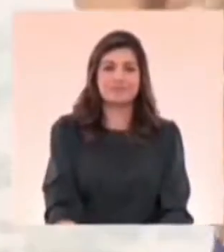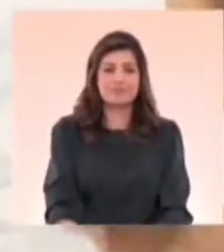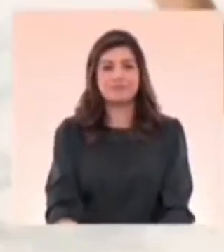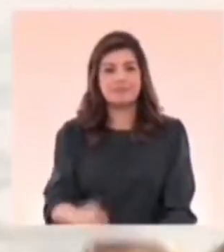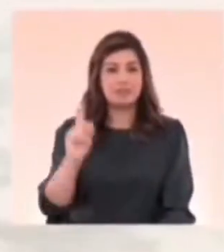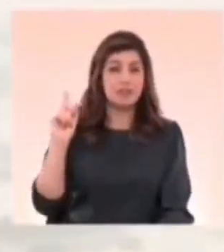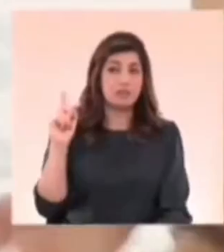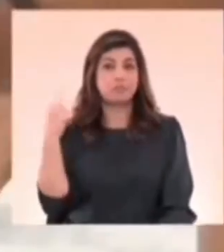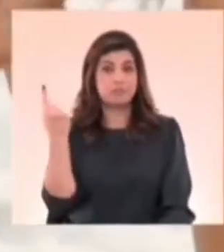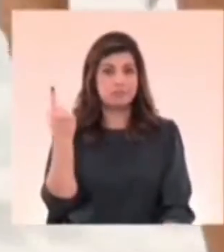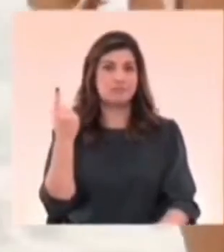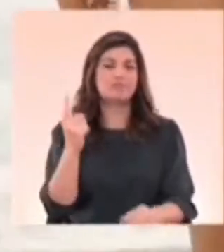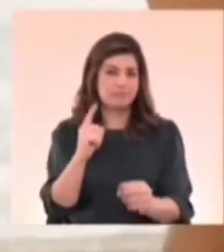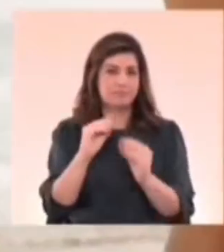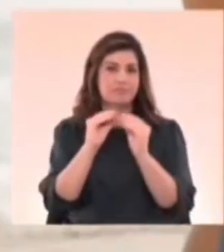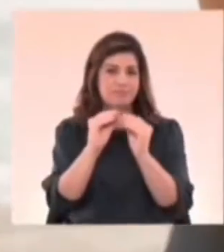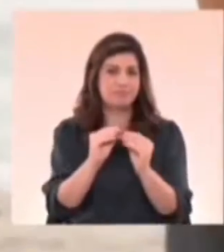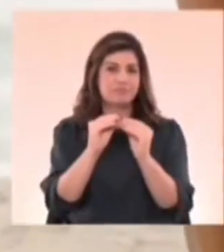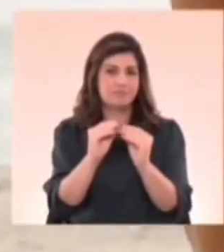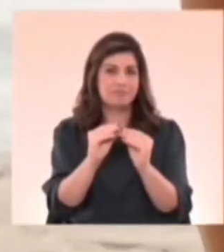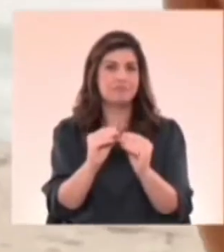meu por áudio